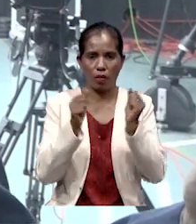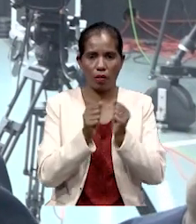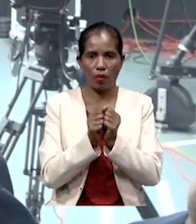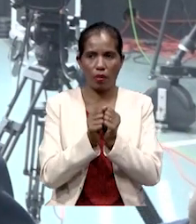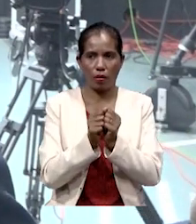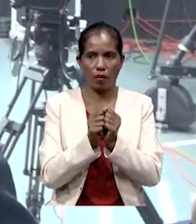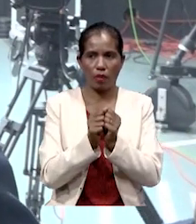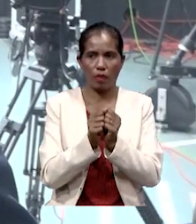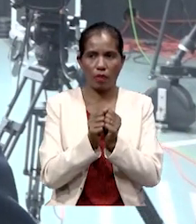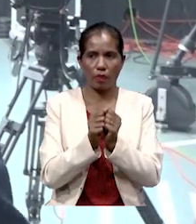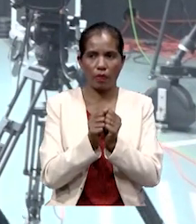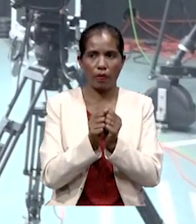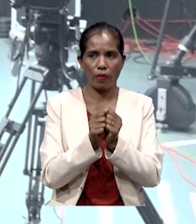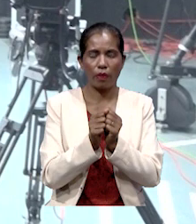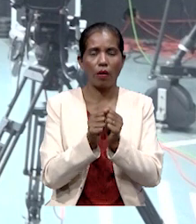tomar